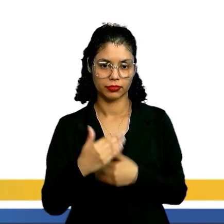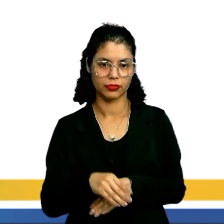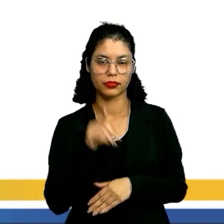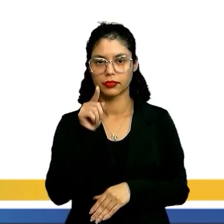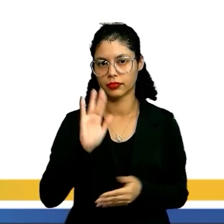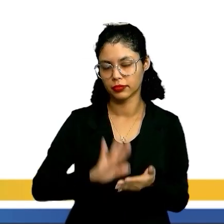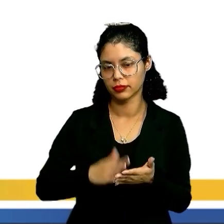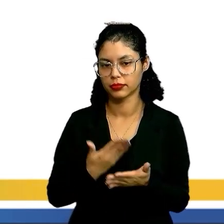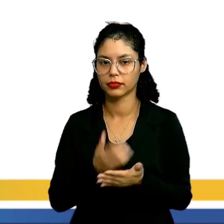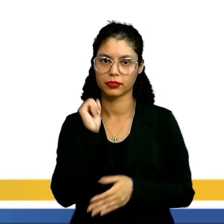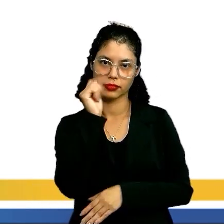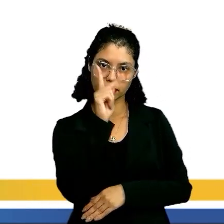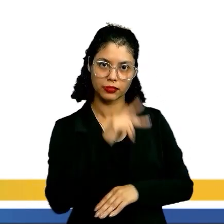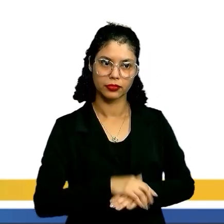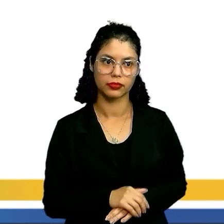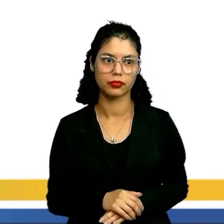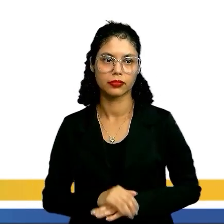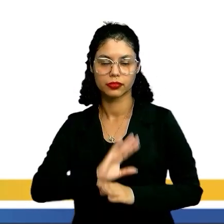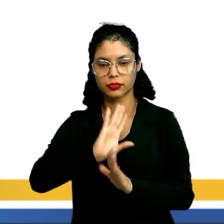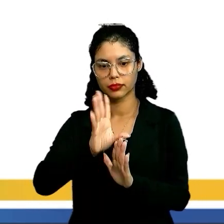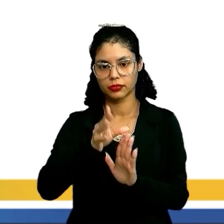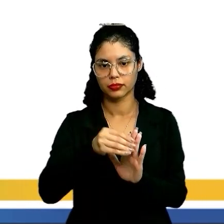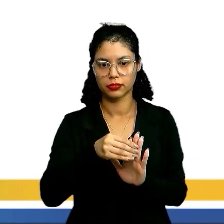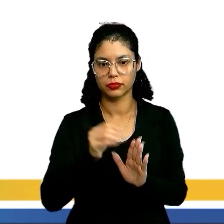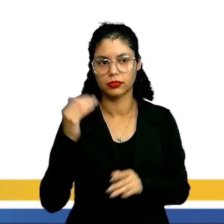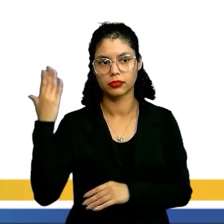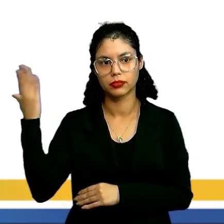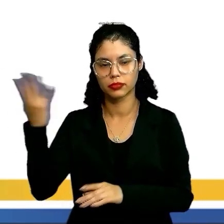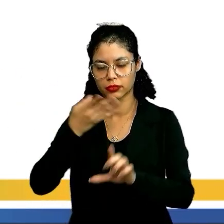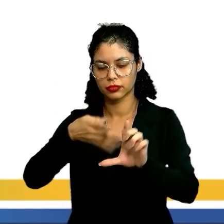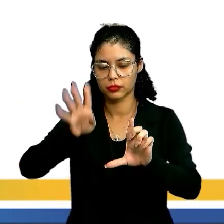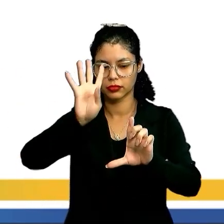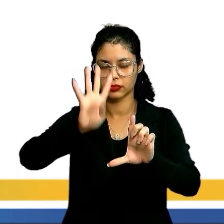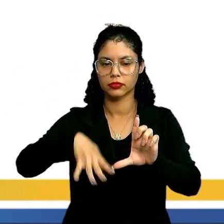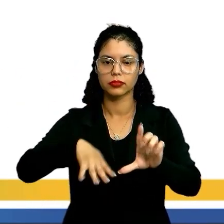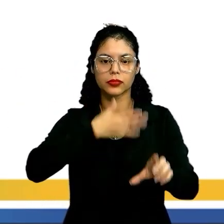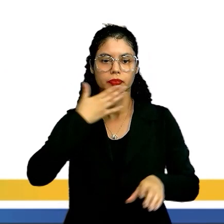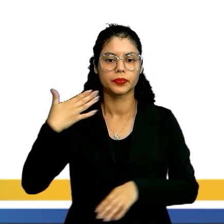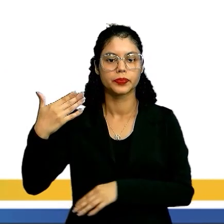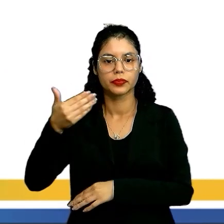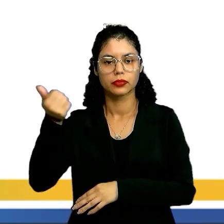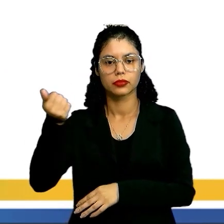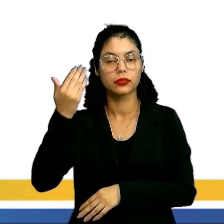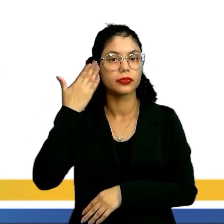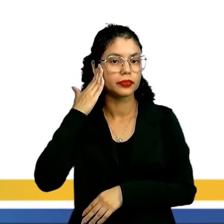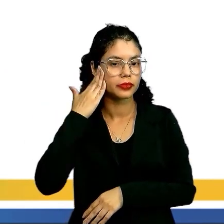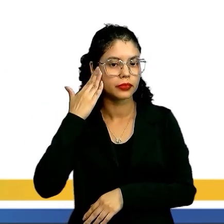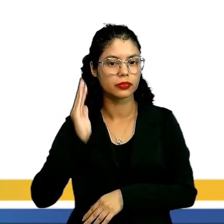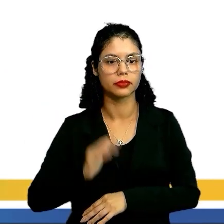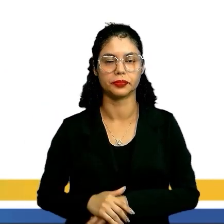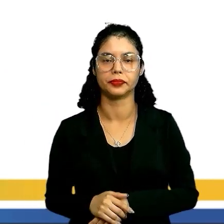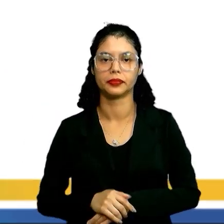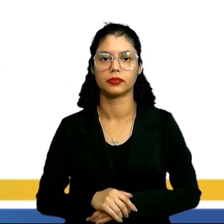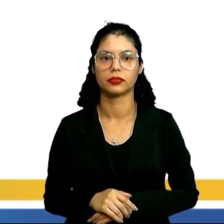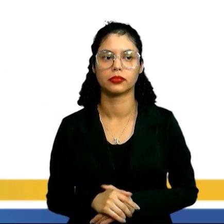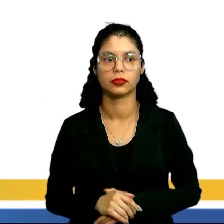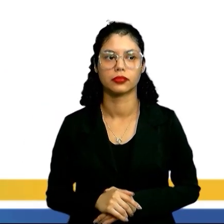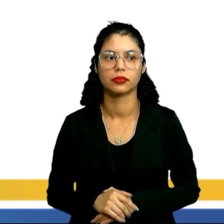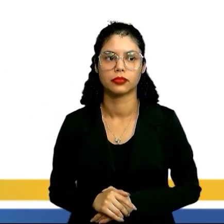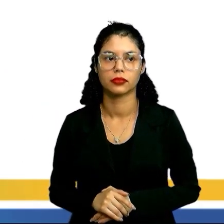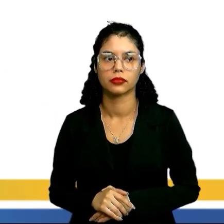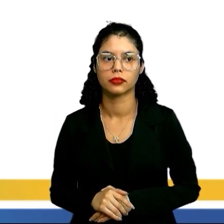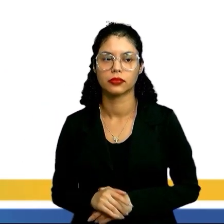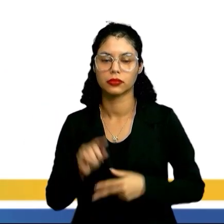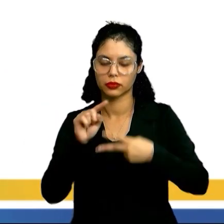vocês interpretarem. E aqui eu coloquei um quadrozinho para melhor entender. No caso aqui eu